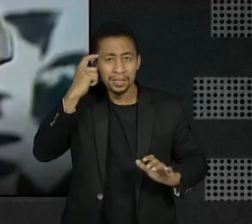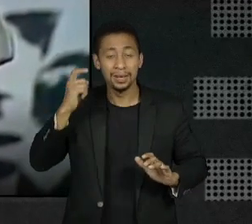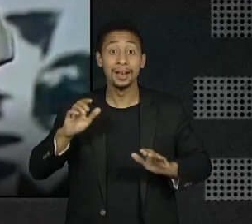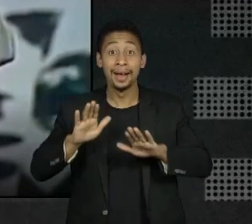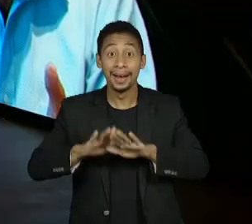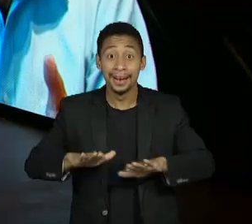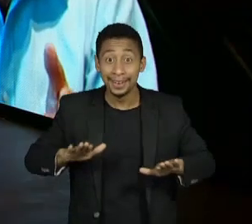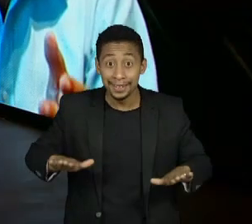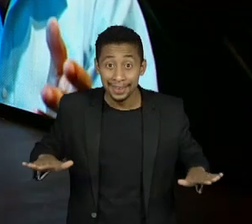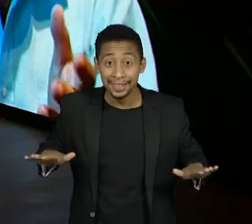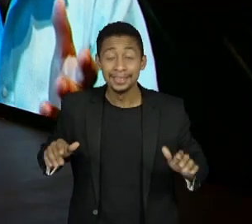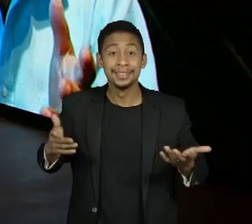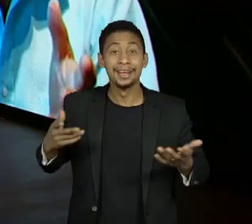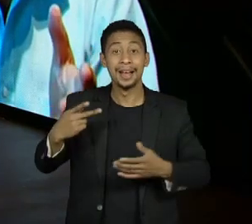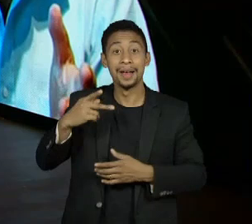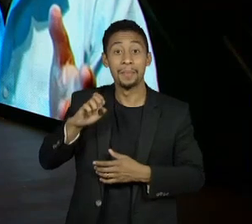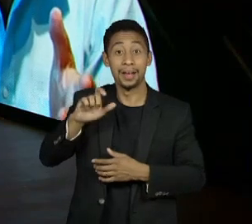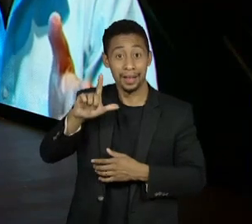falei, Pelé,